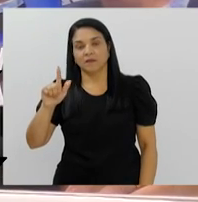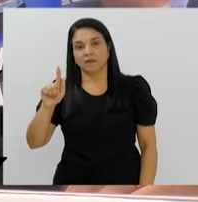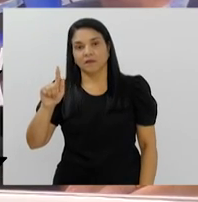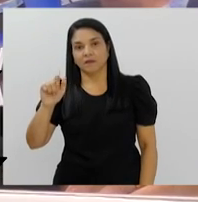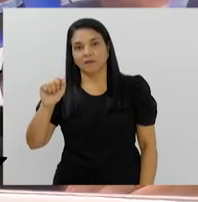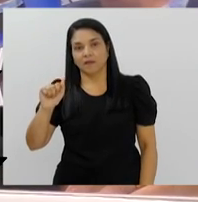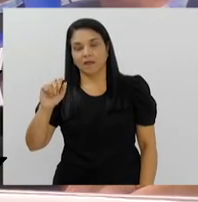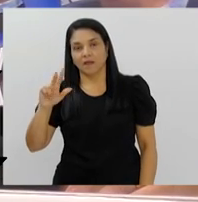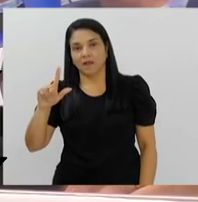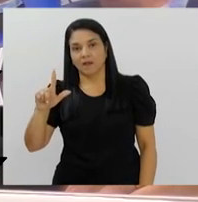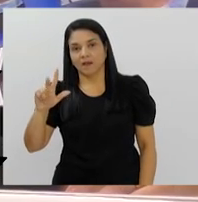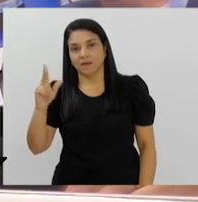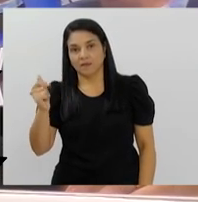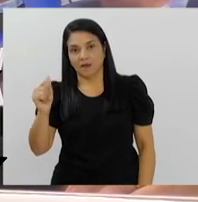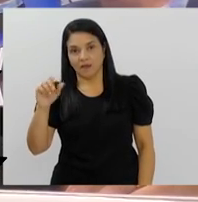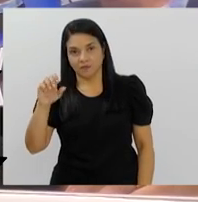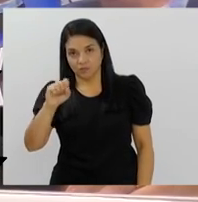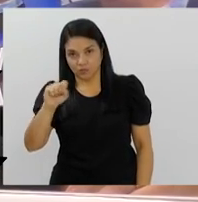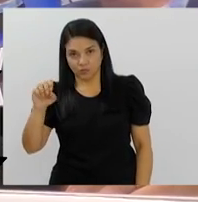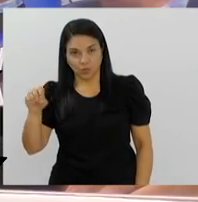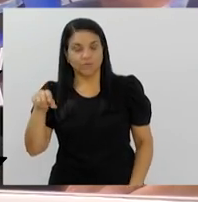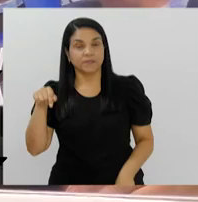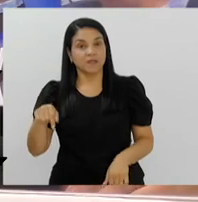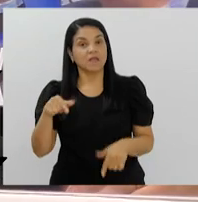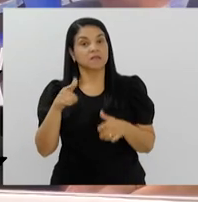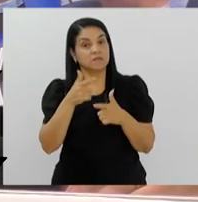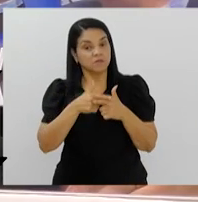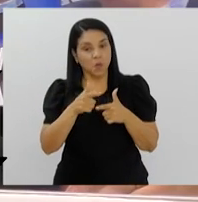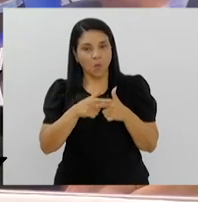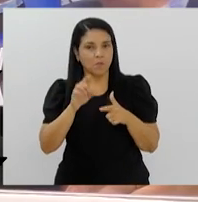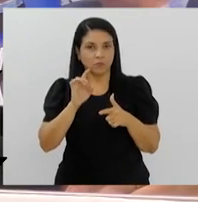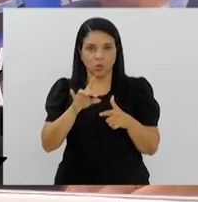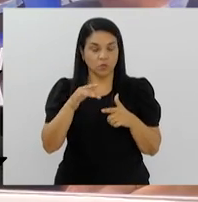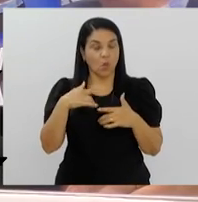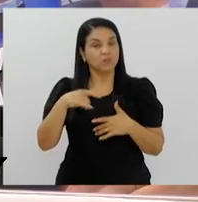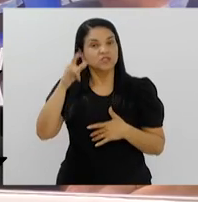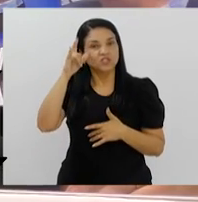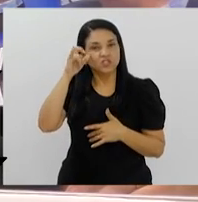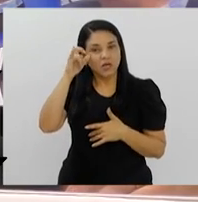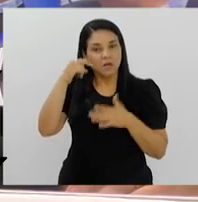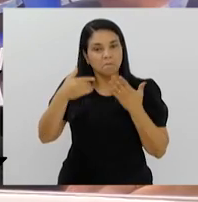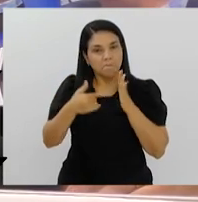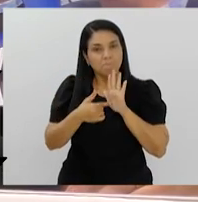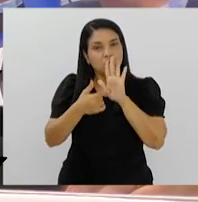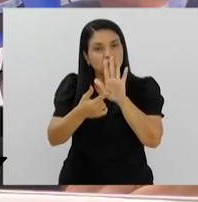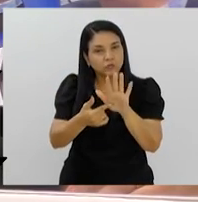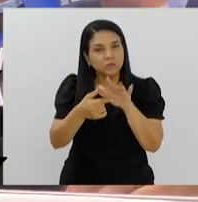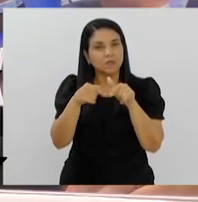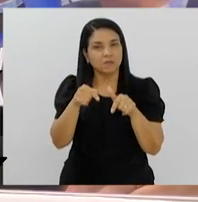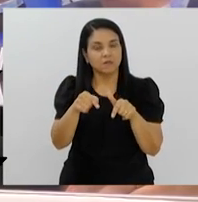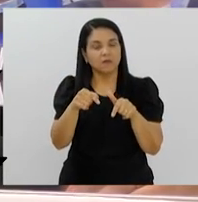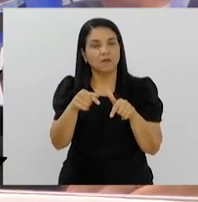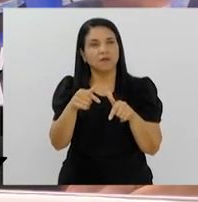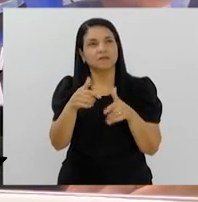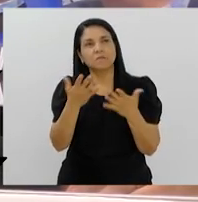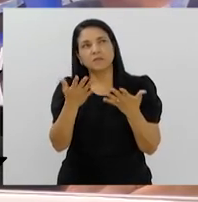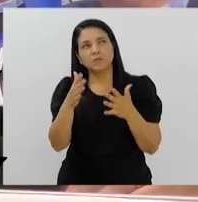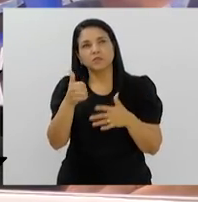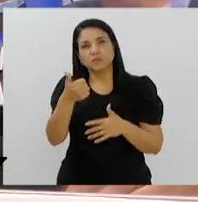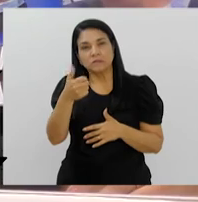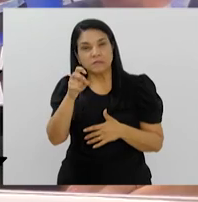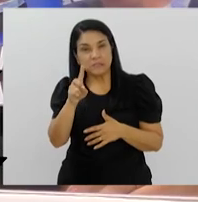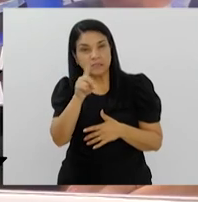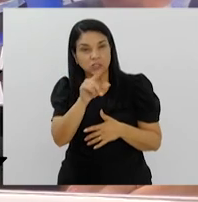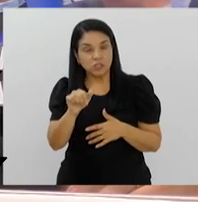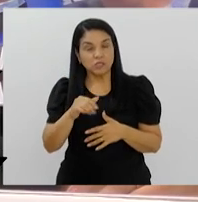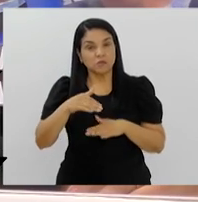problema para cá pra gente tentar solucionar e sim também expor esse Instagram a gente fez faz menos de 15 dias já estamos aí passando de 2.000 seguidores só